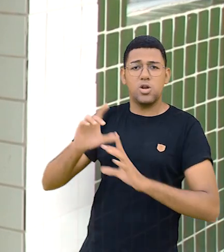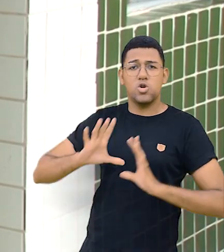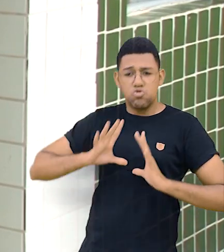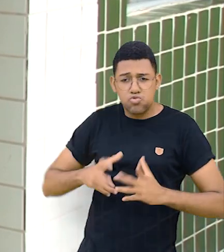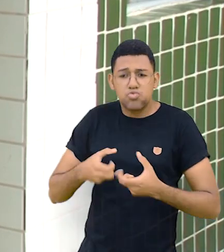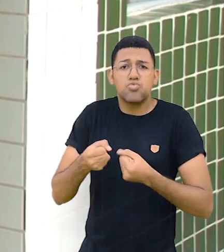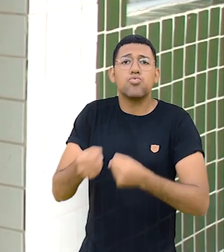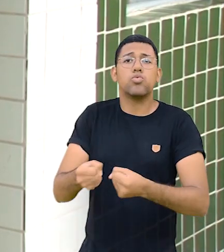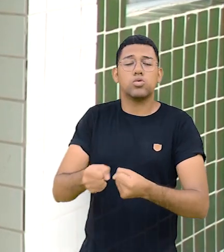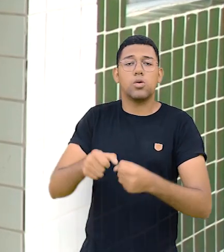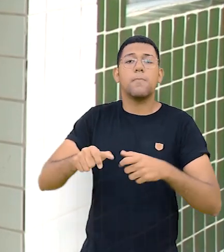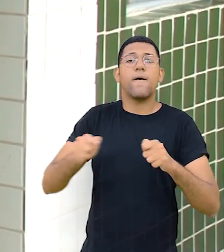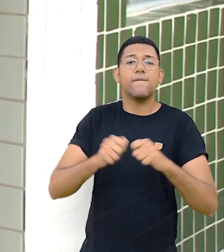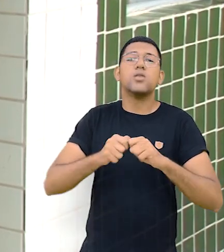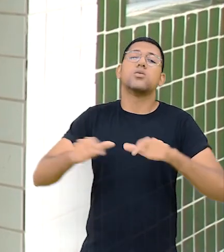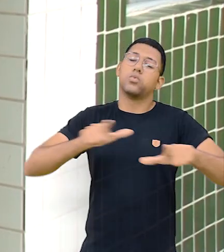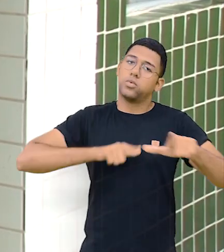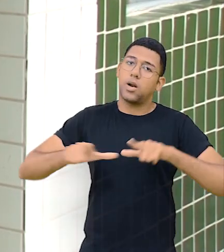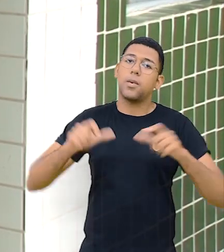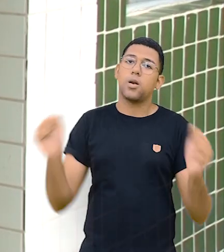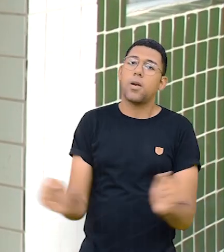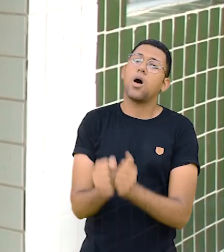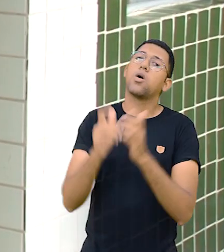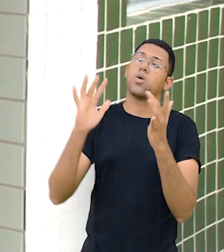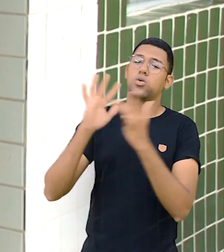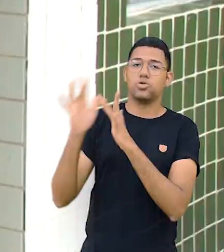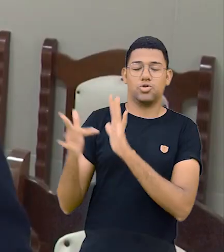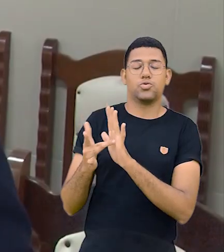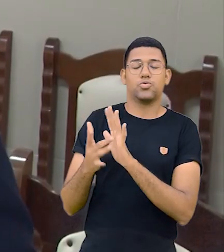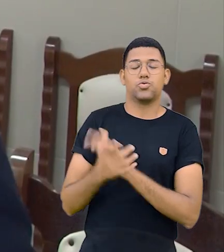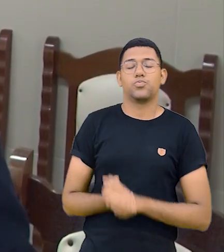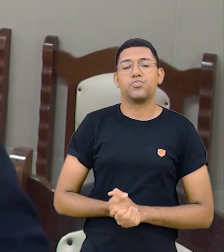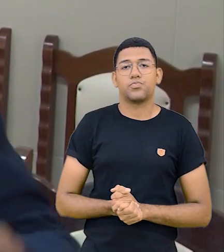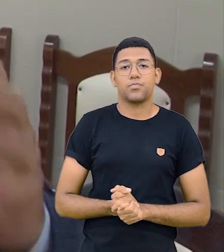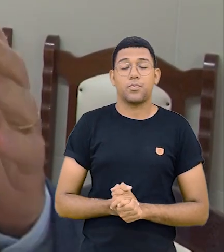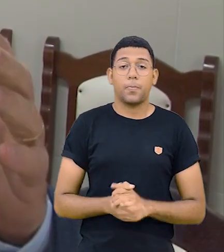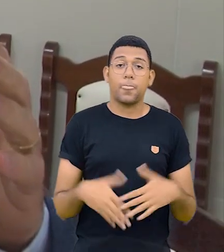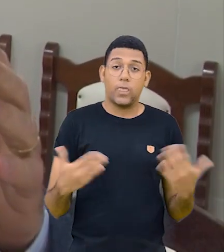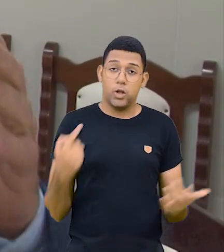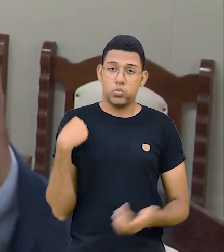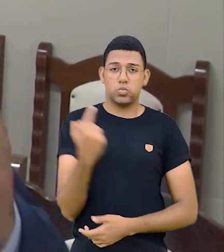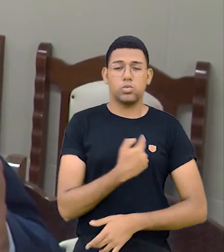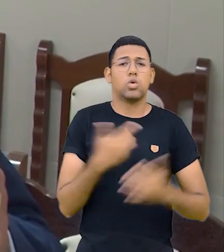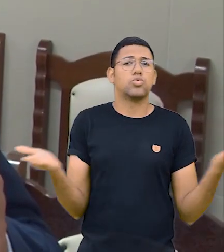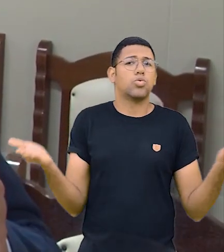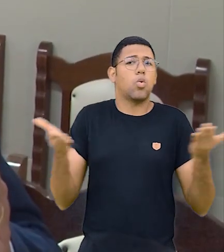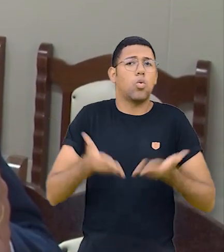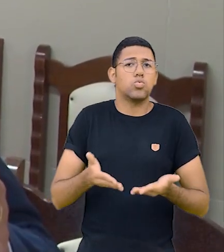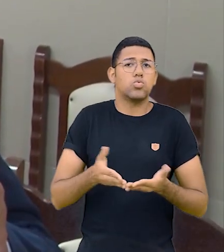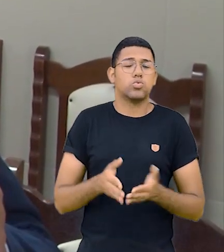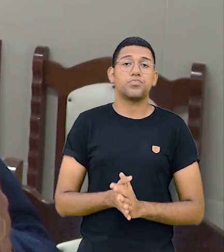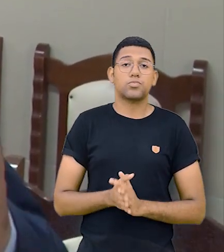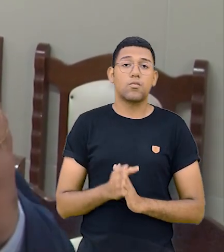para realizar esta grande obra para a glória do nome do Senhor Jesus. Para nós hoje foi um grande